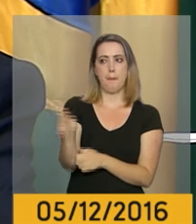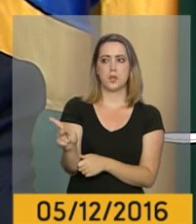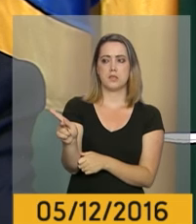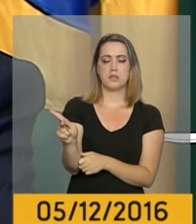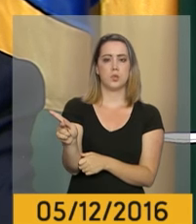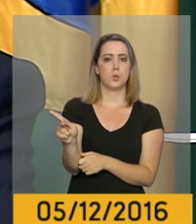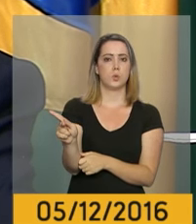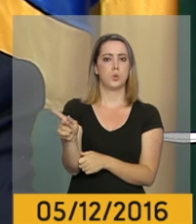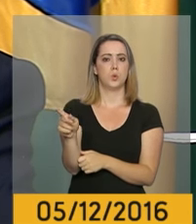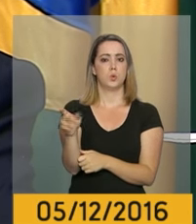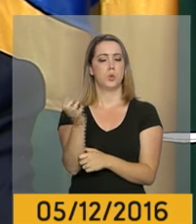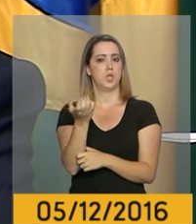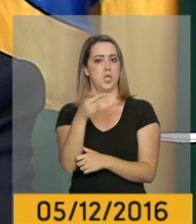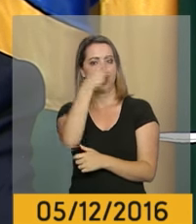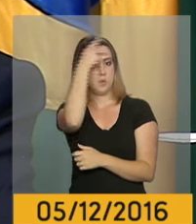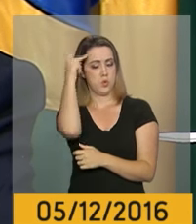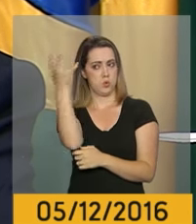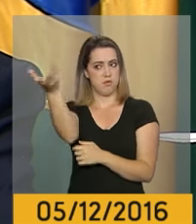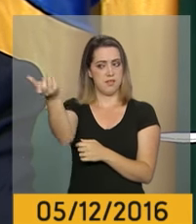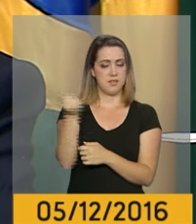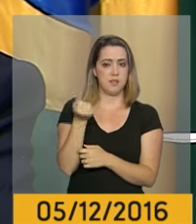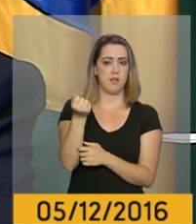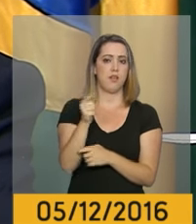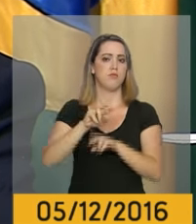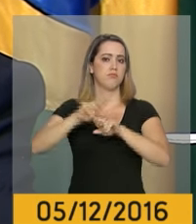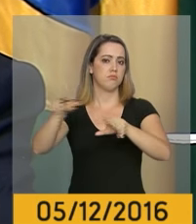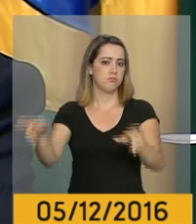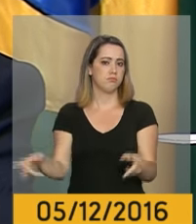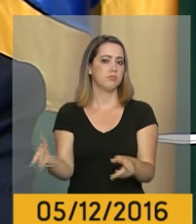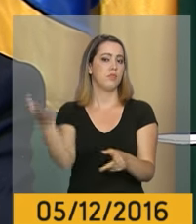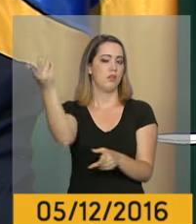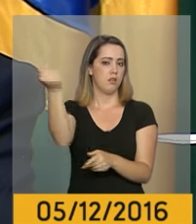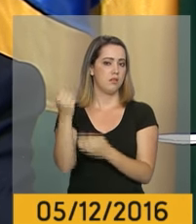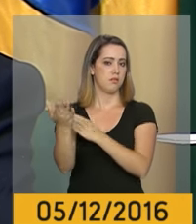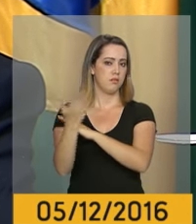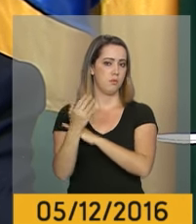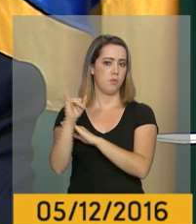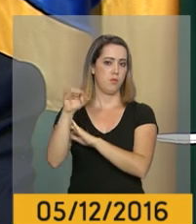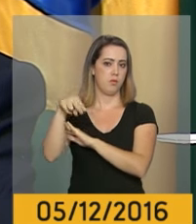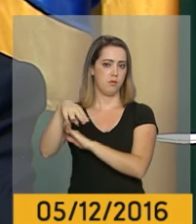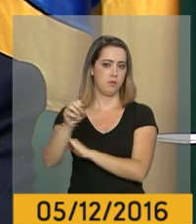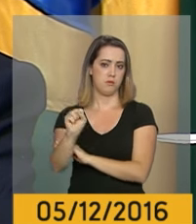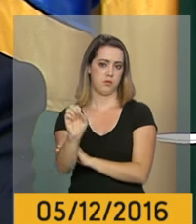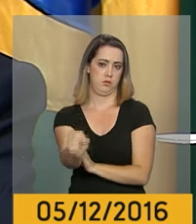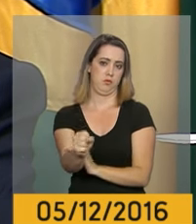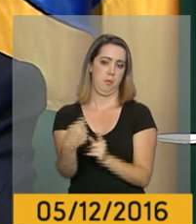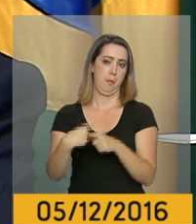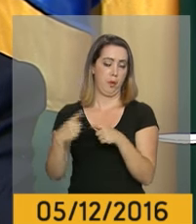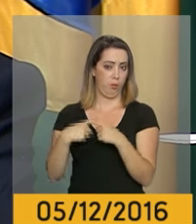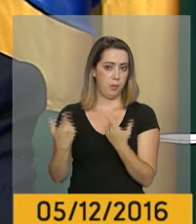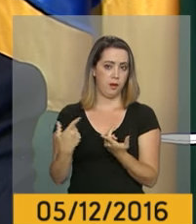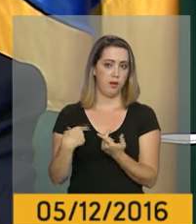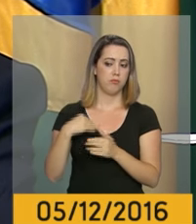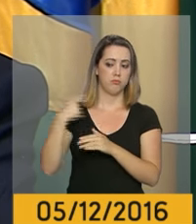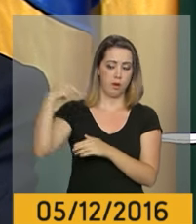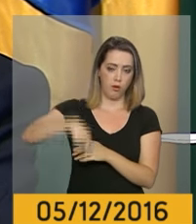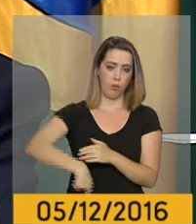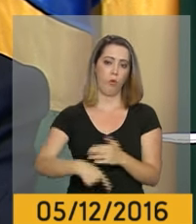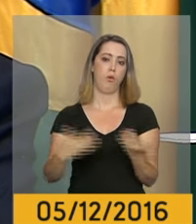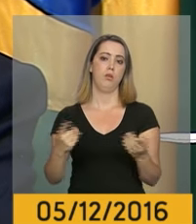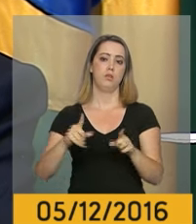aposentadorias, pensões e demais benefícios previdenciários desta geração e das próximas